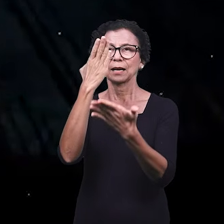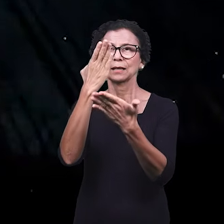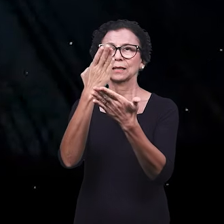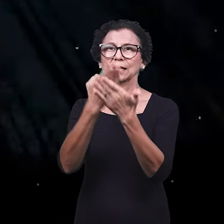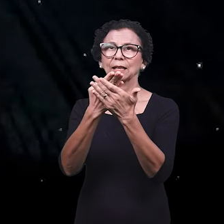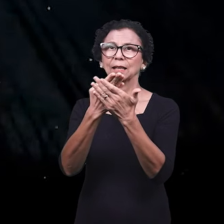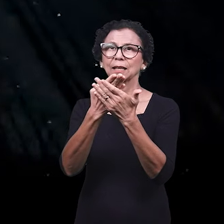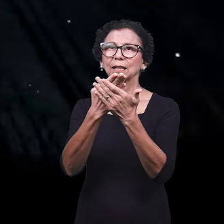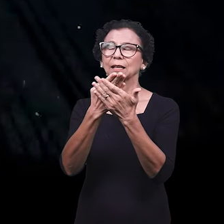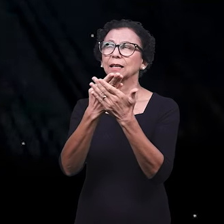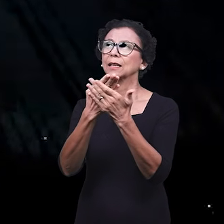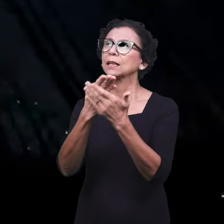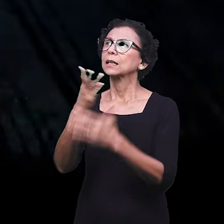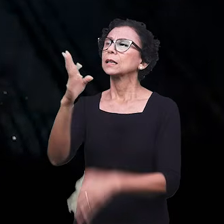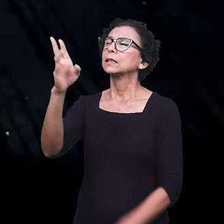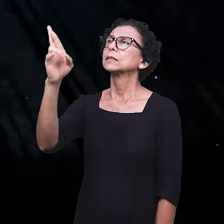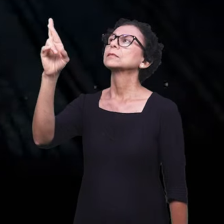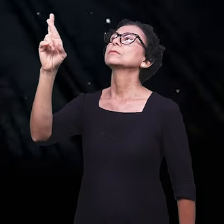temerei,